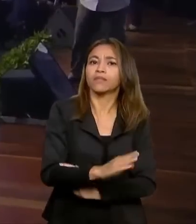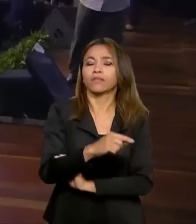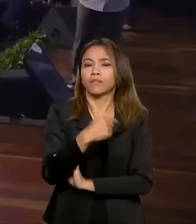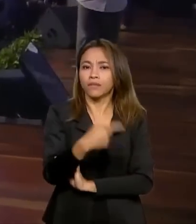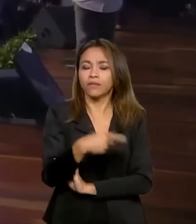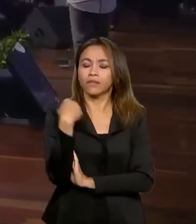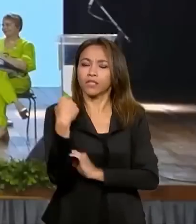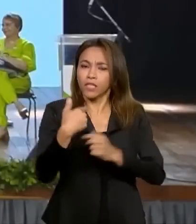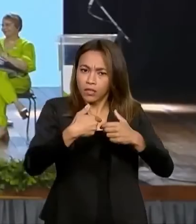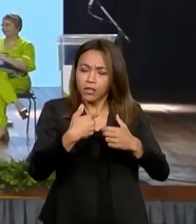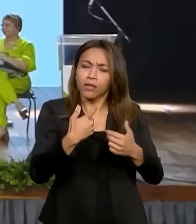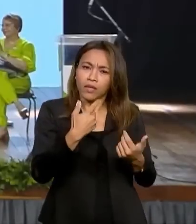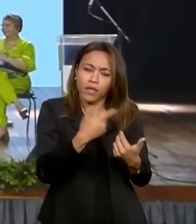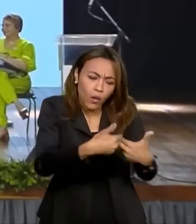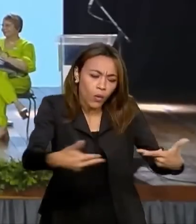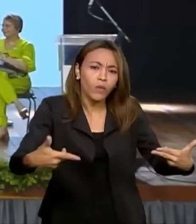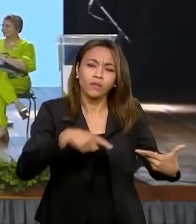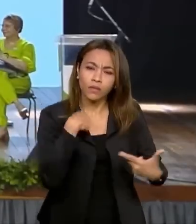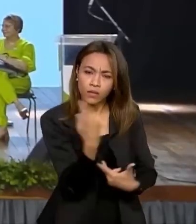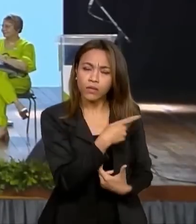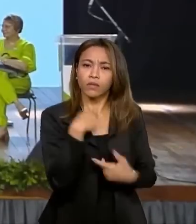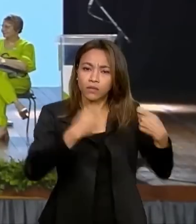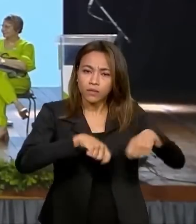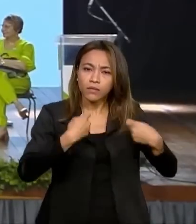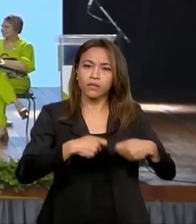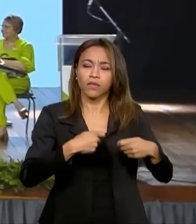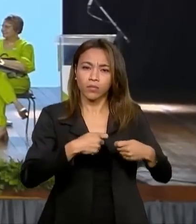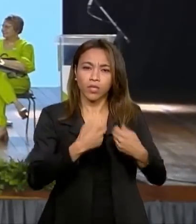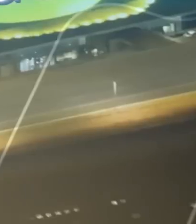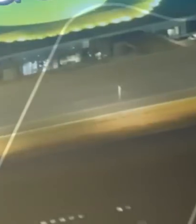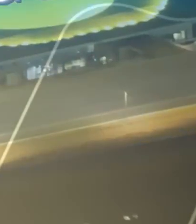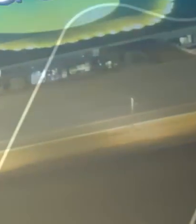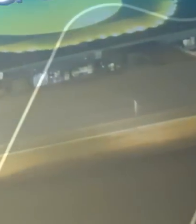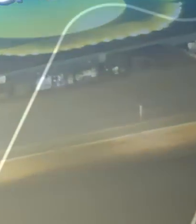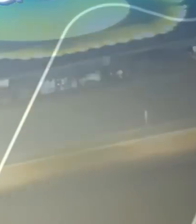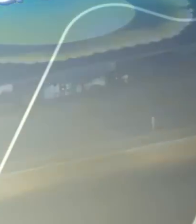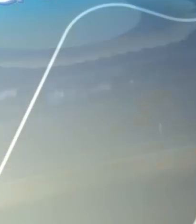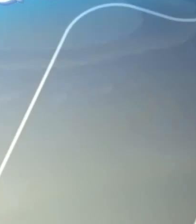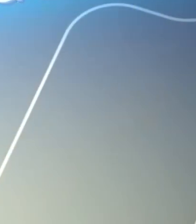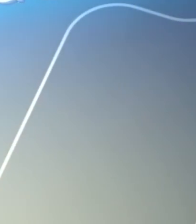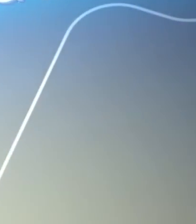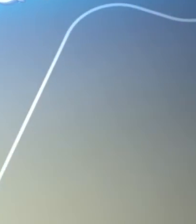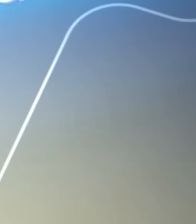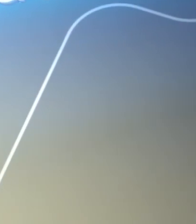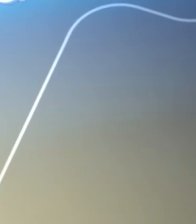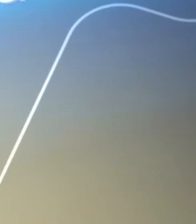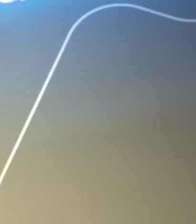edição, está no ar. Fazer as inovações tecnológicas que nós precisamos.